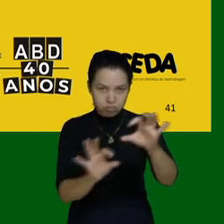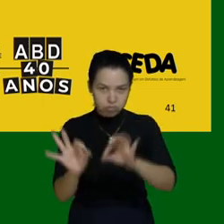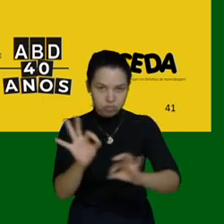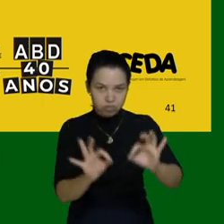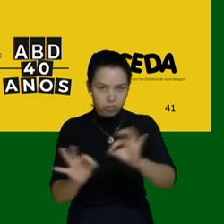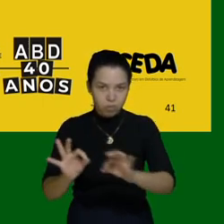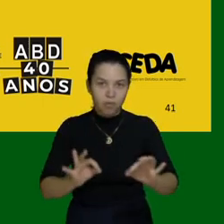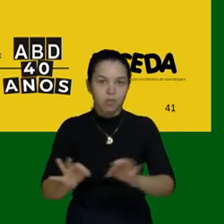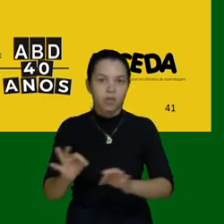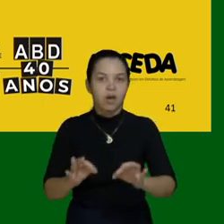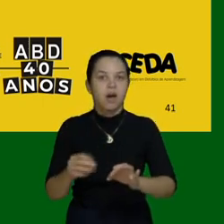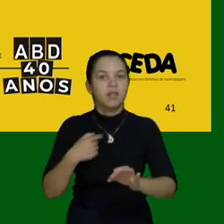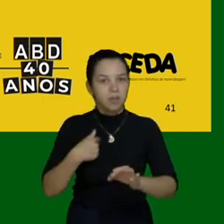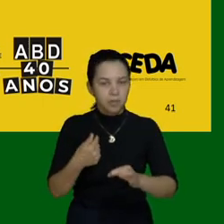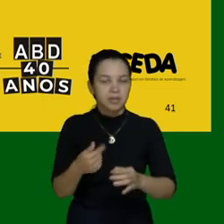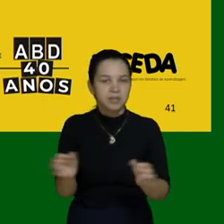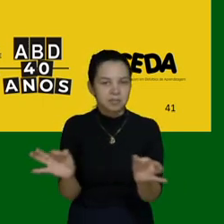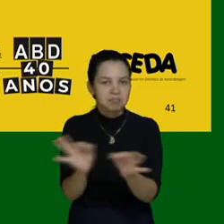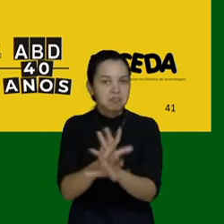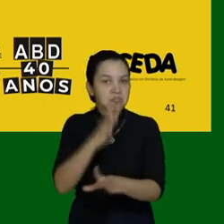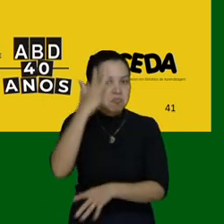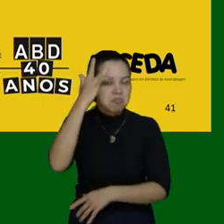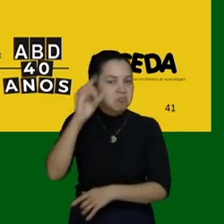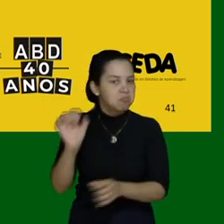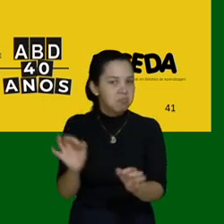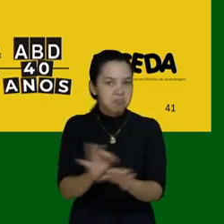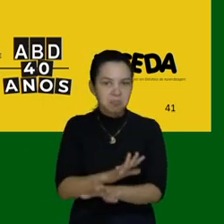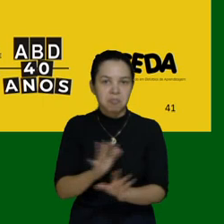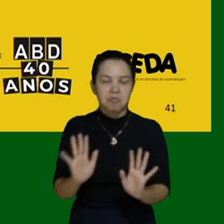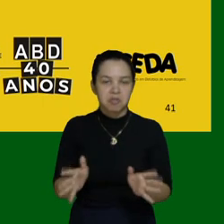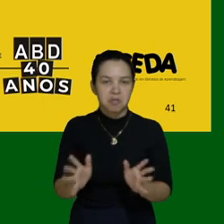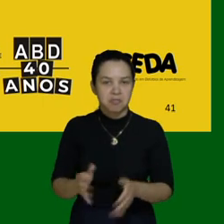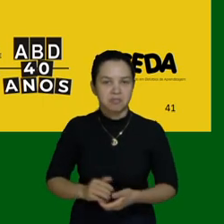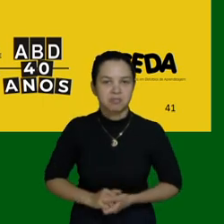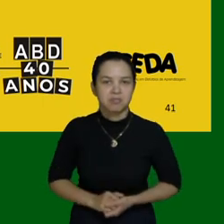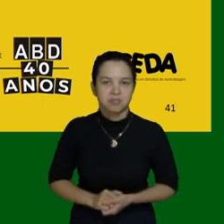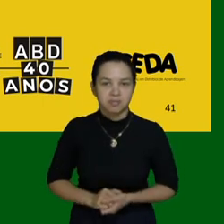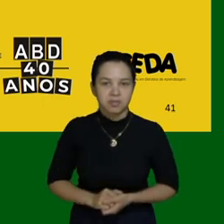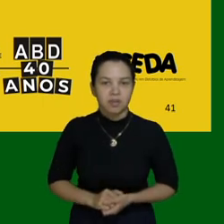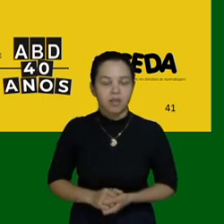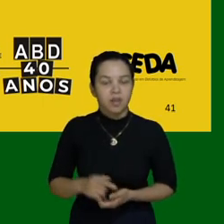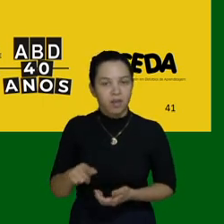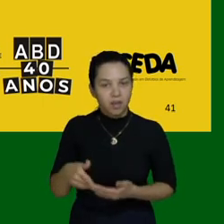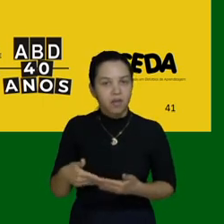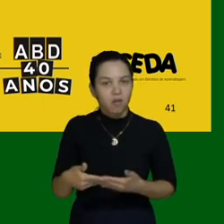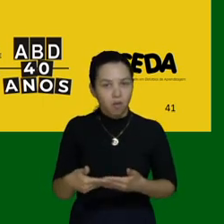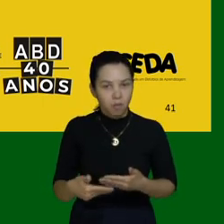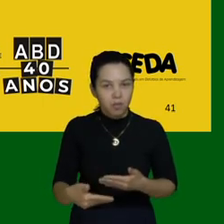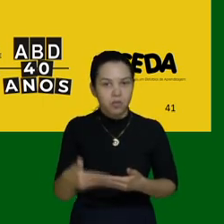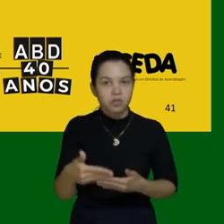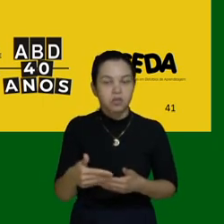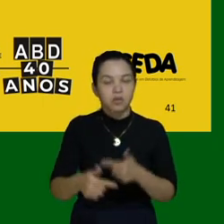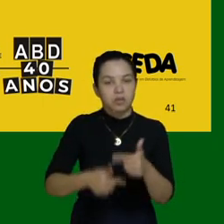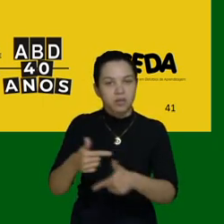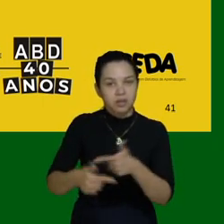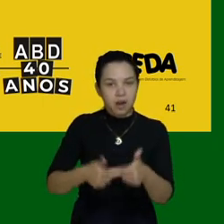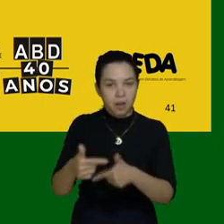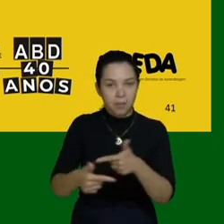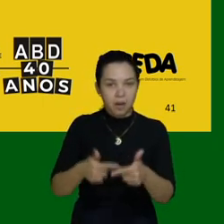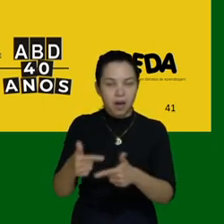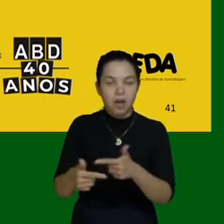dia seguinte ele tava com o comput ador montado e funcionando e passou a prestar serviço de assistência